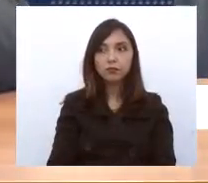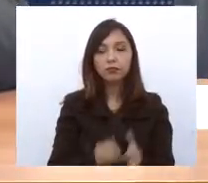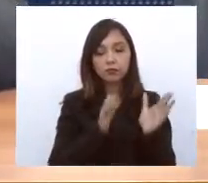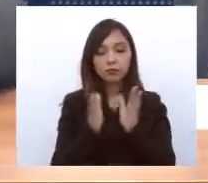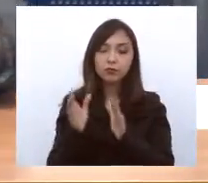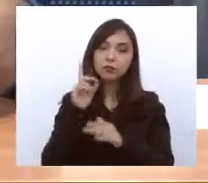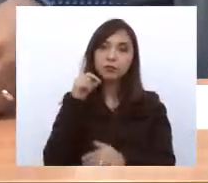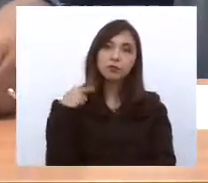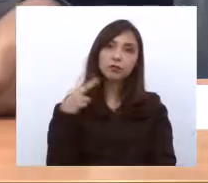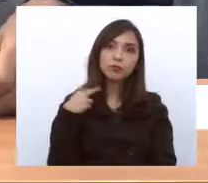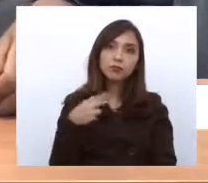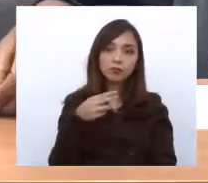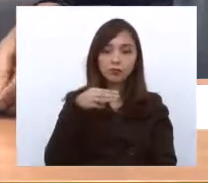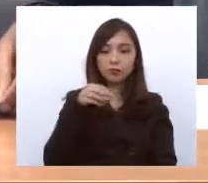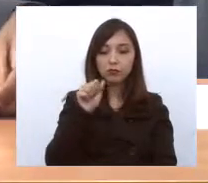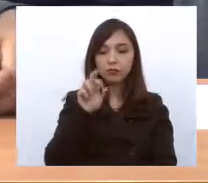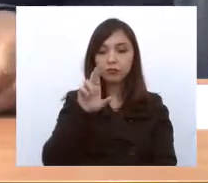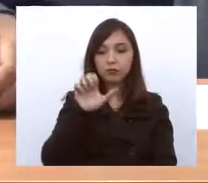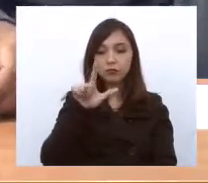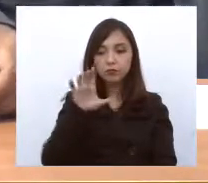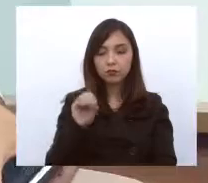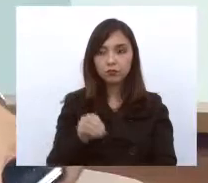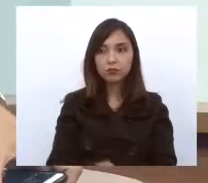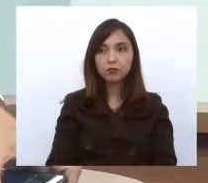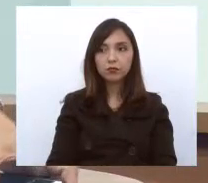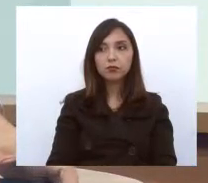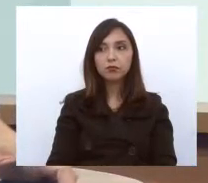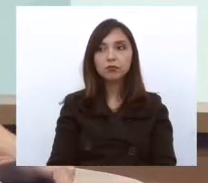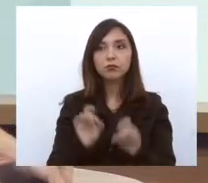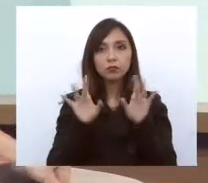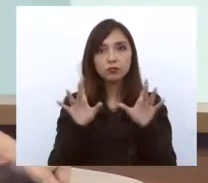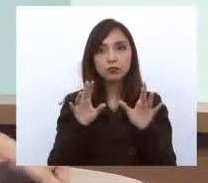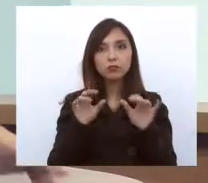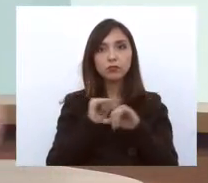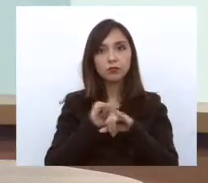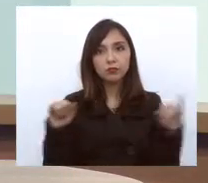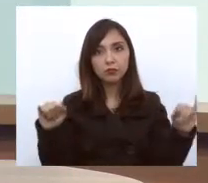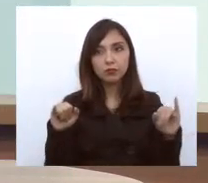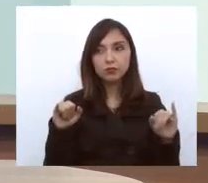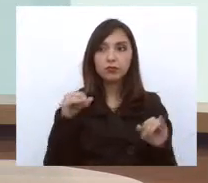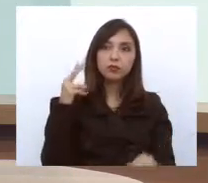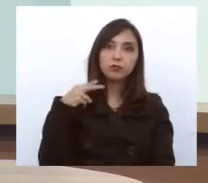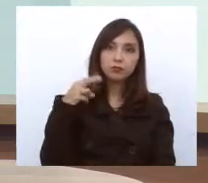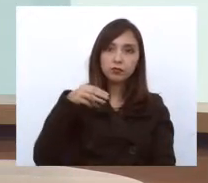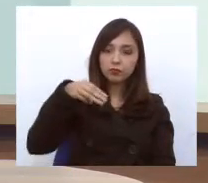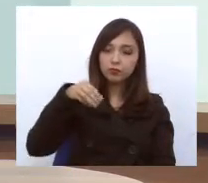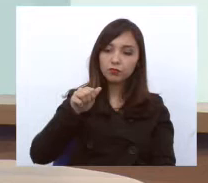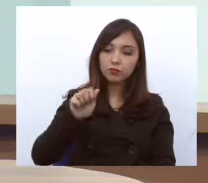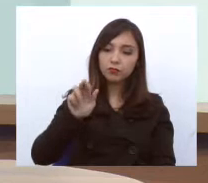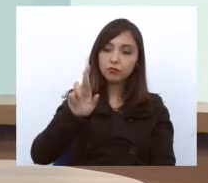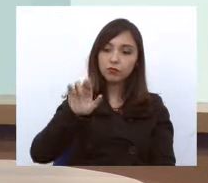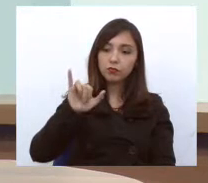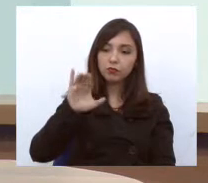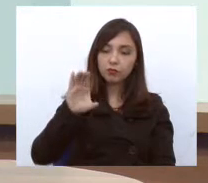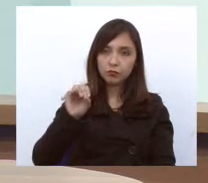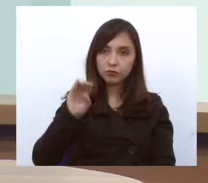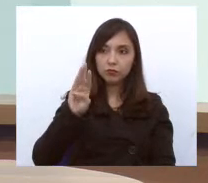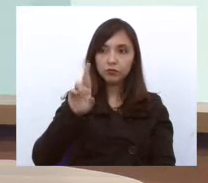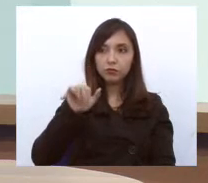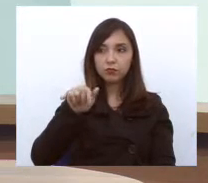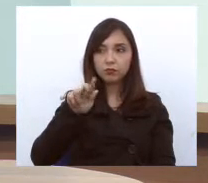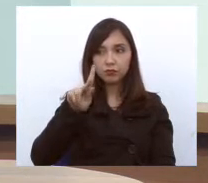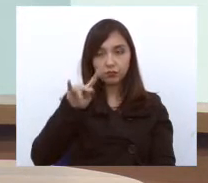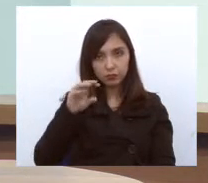Pela ordem, vereador Marcelo Seminaldo. Presidente, para justificar a ausência do vereador Maurício Brinquinho, que ele tem atividade